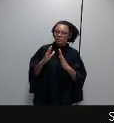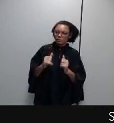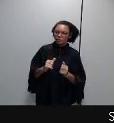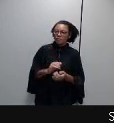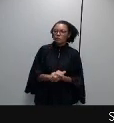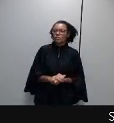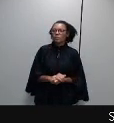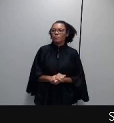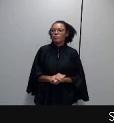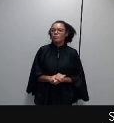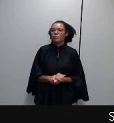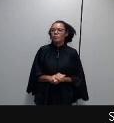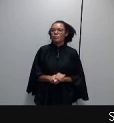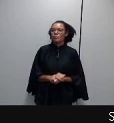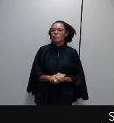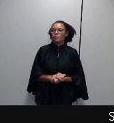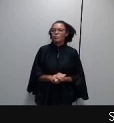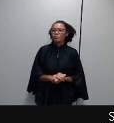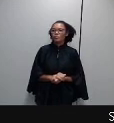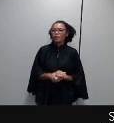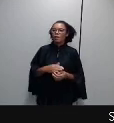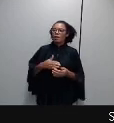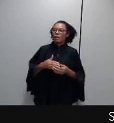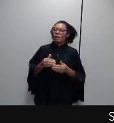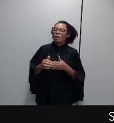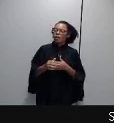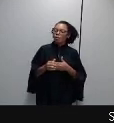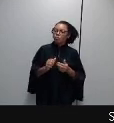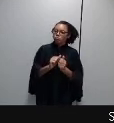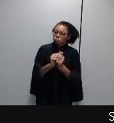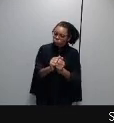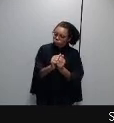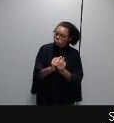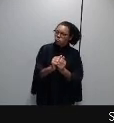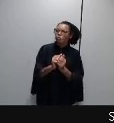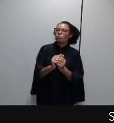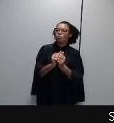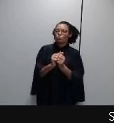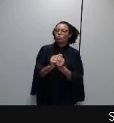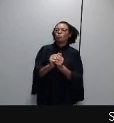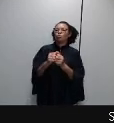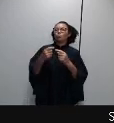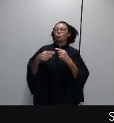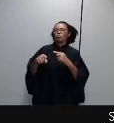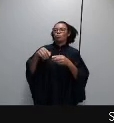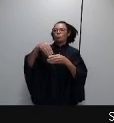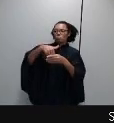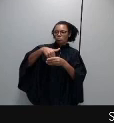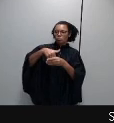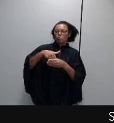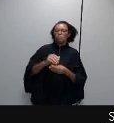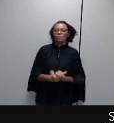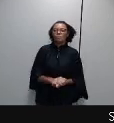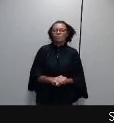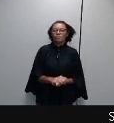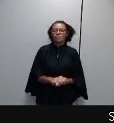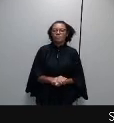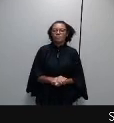e mas a companhia mista Regina nessa divergência pois não me disco Quina